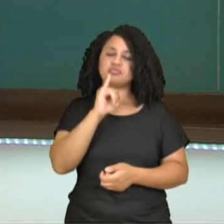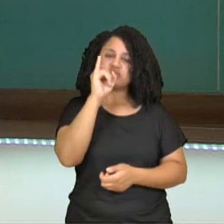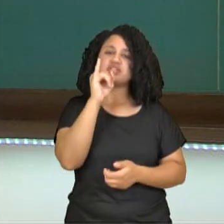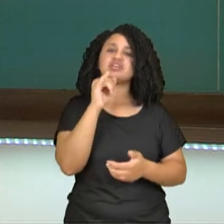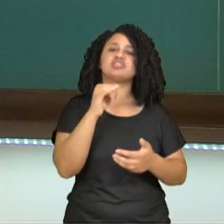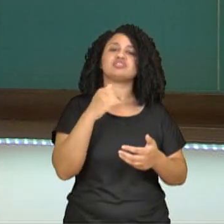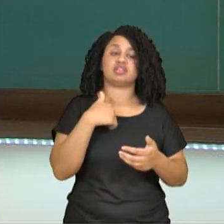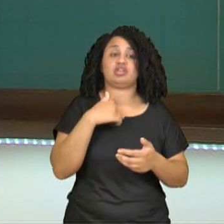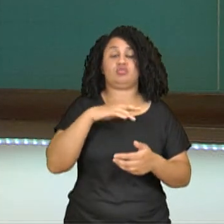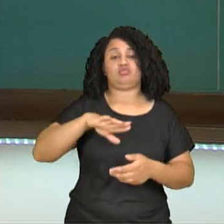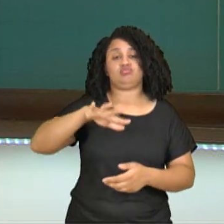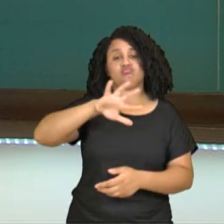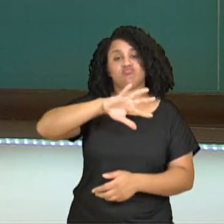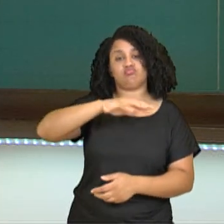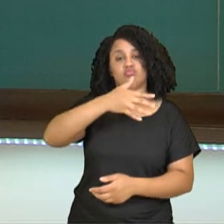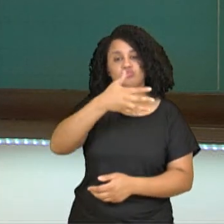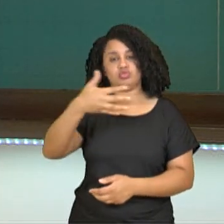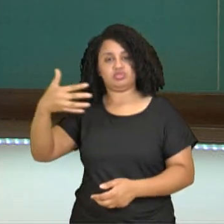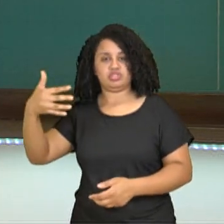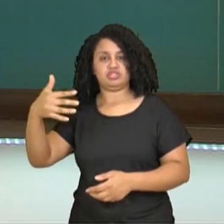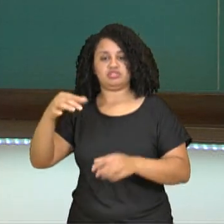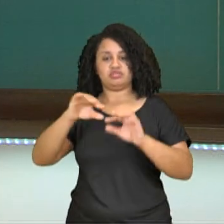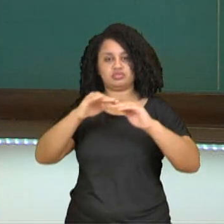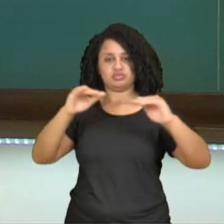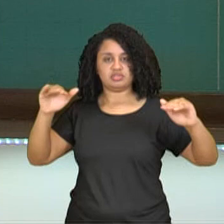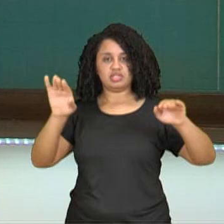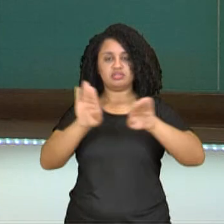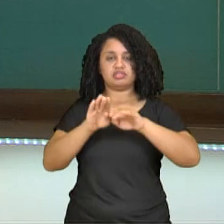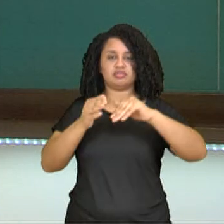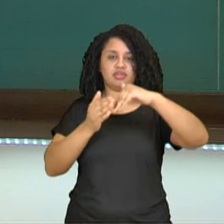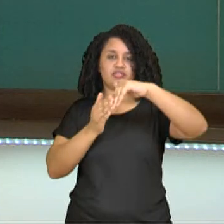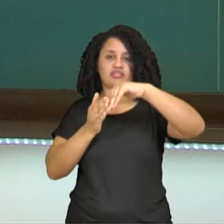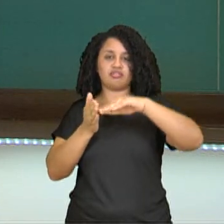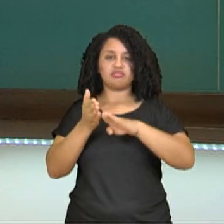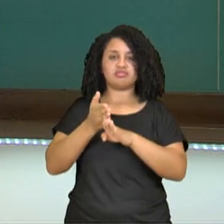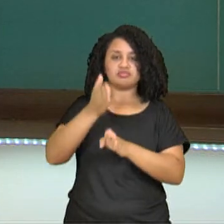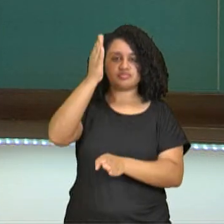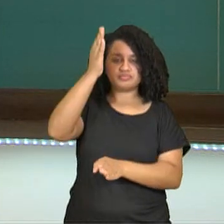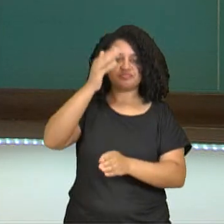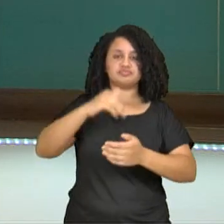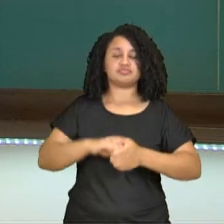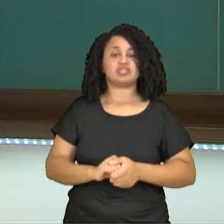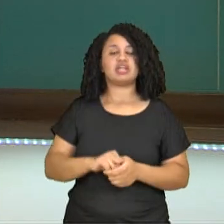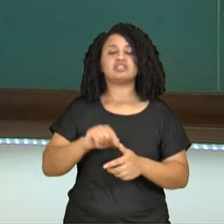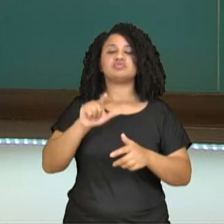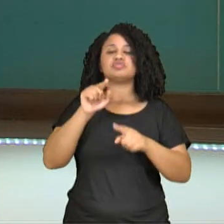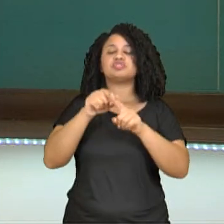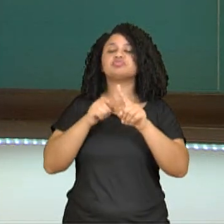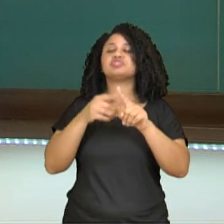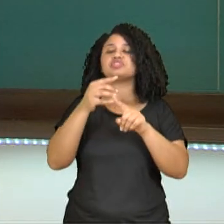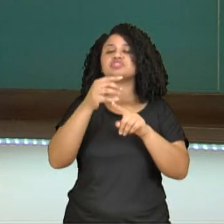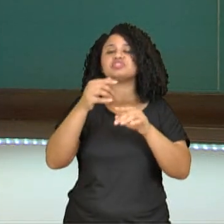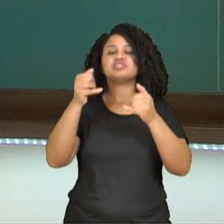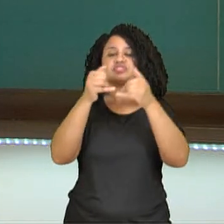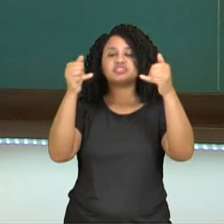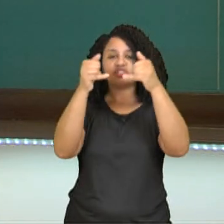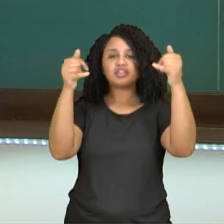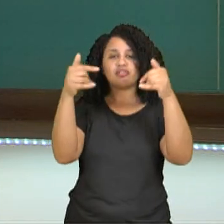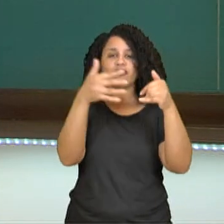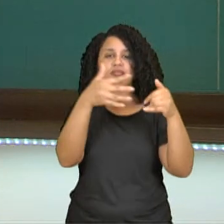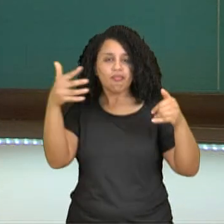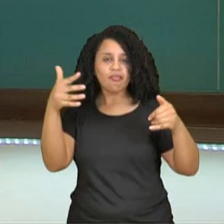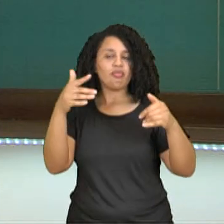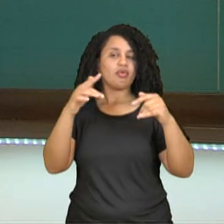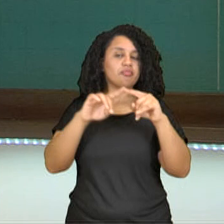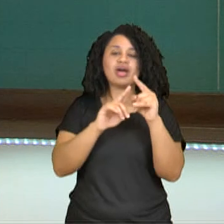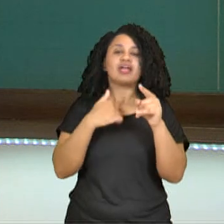sentido horizontal quanto no sentido vertical. São linhas imaginárias que têm por função,